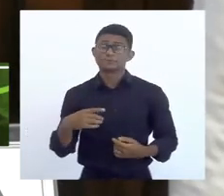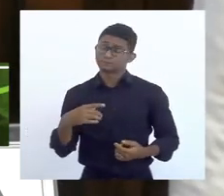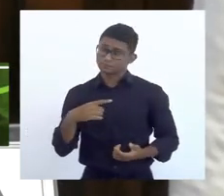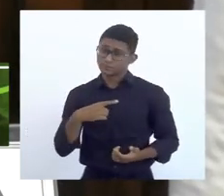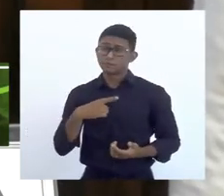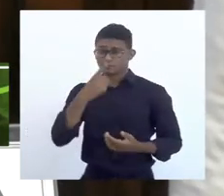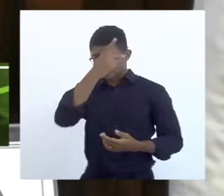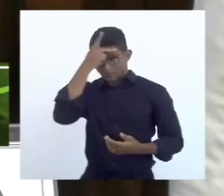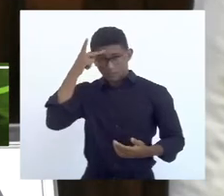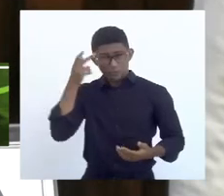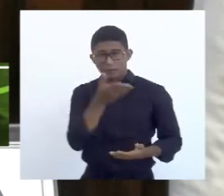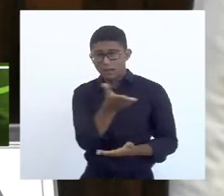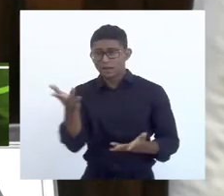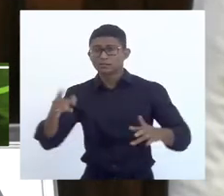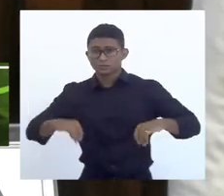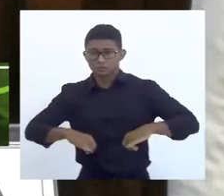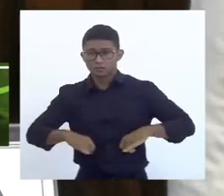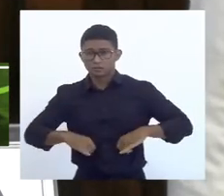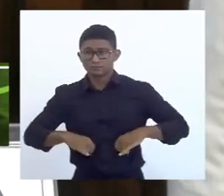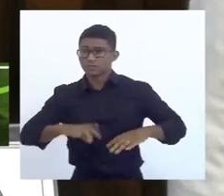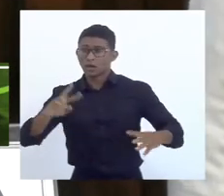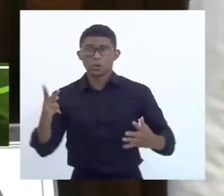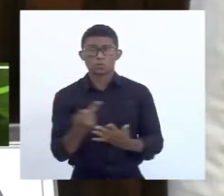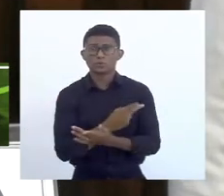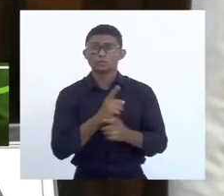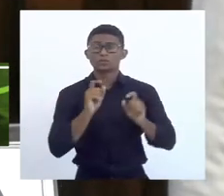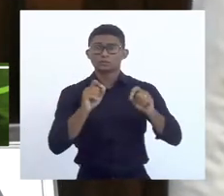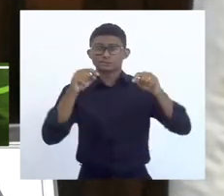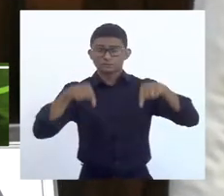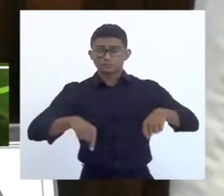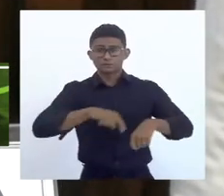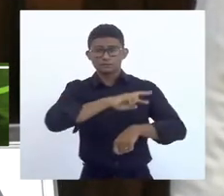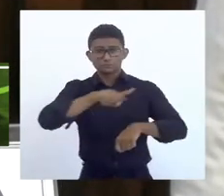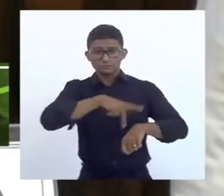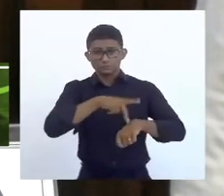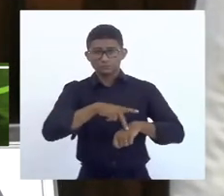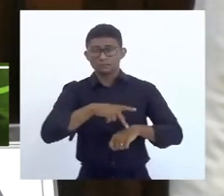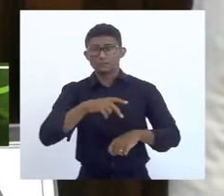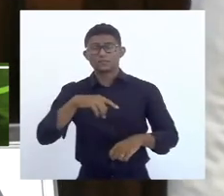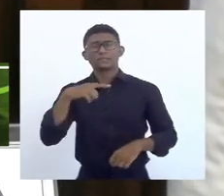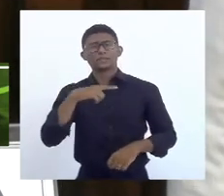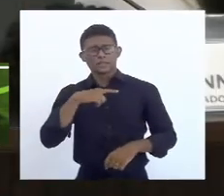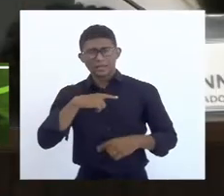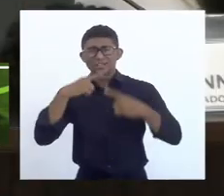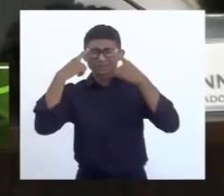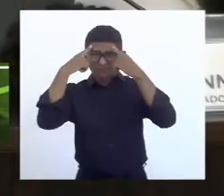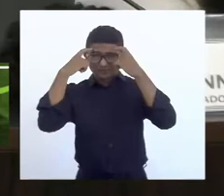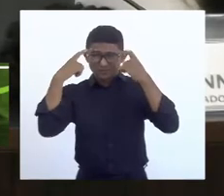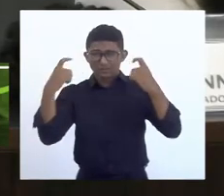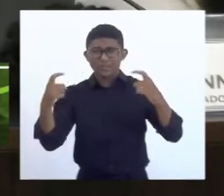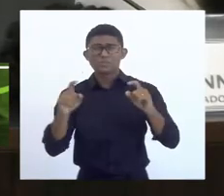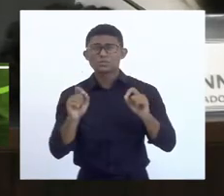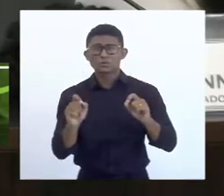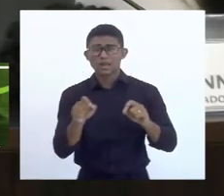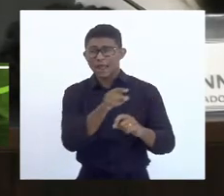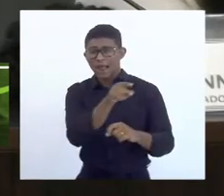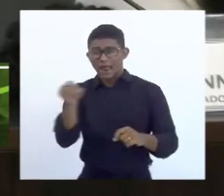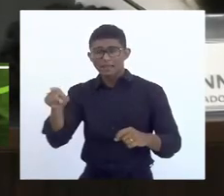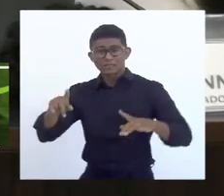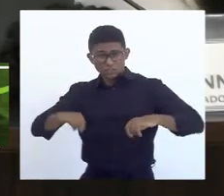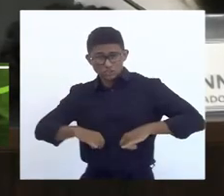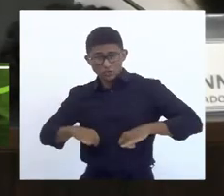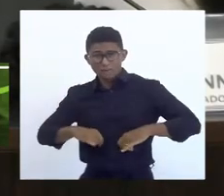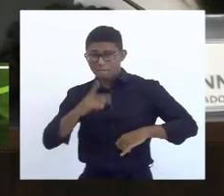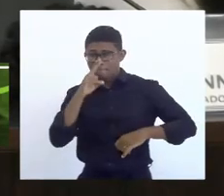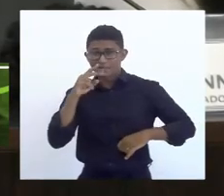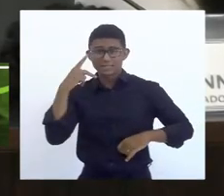nosso país, todas as violências e todas as vítimas de violência são historicamente responsabilizadas pelas violências que sofrem.